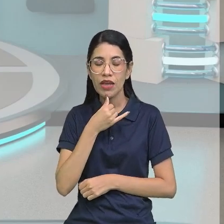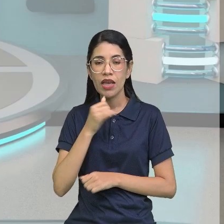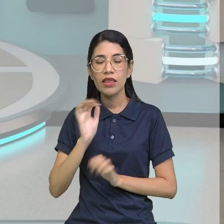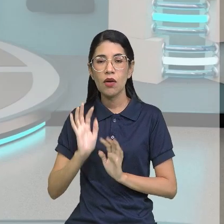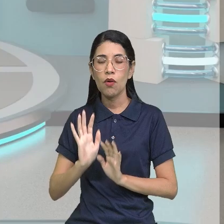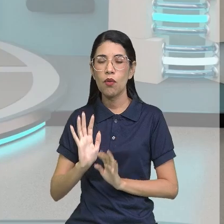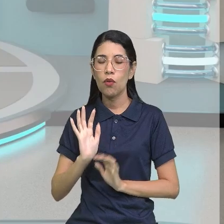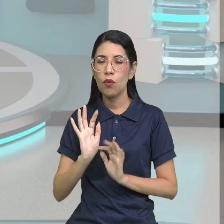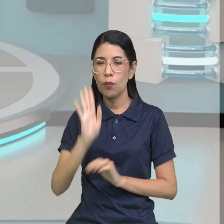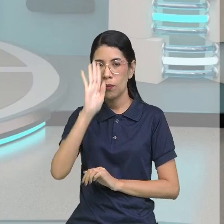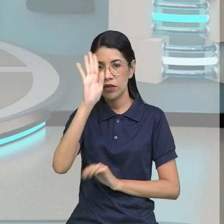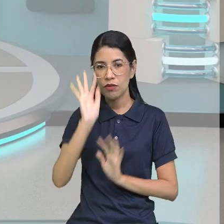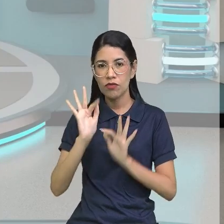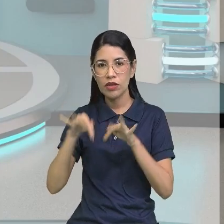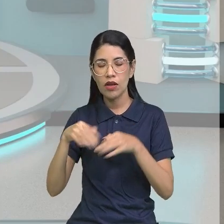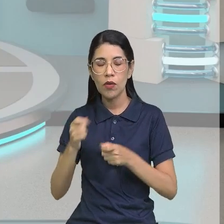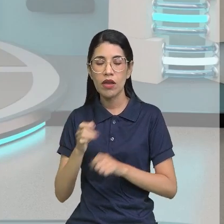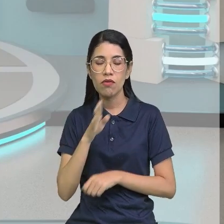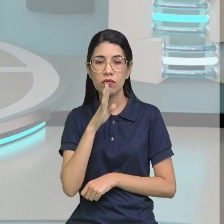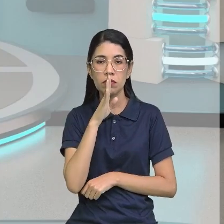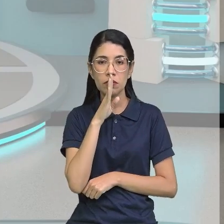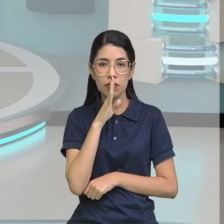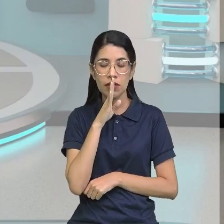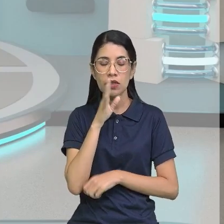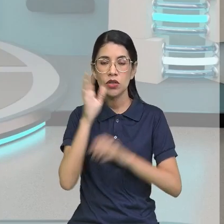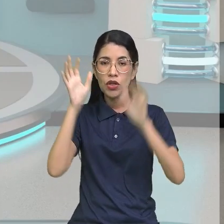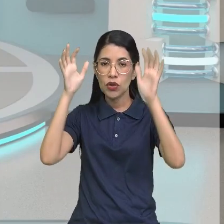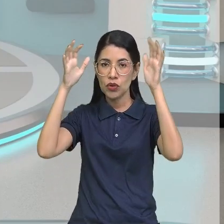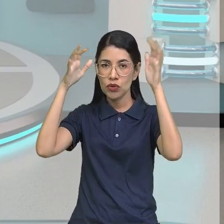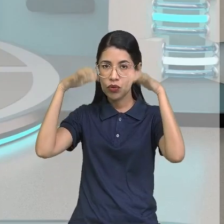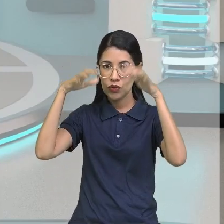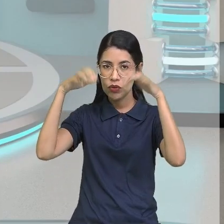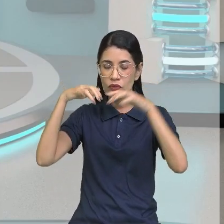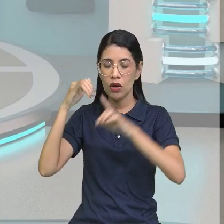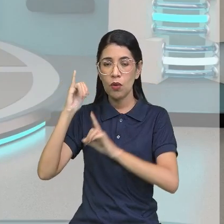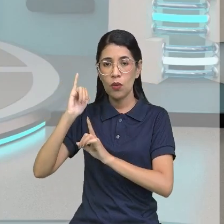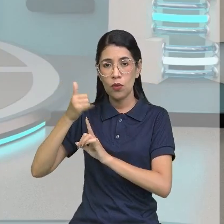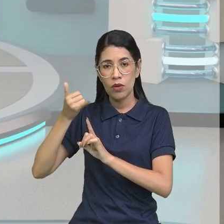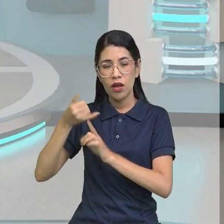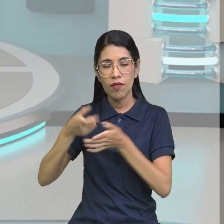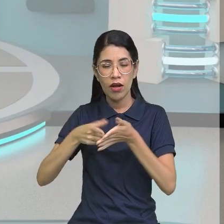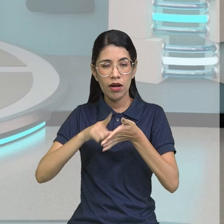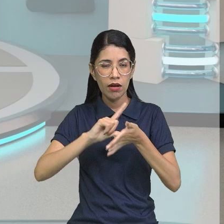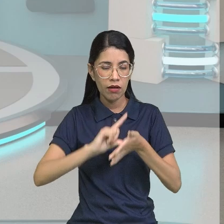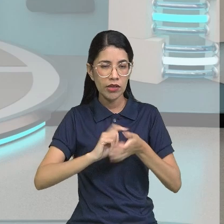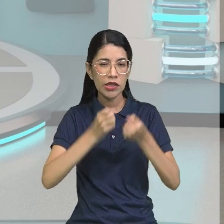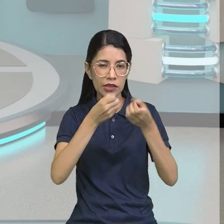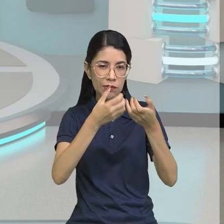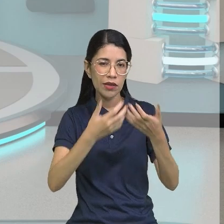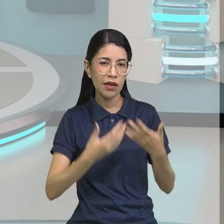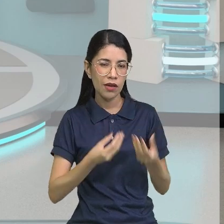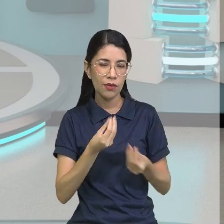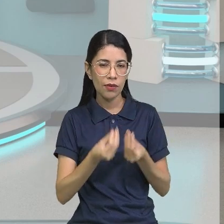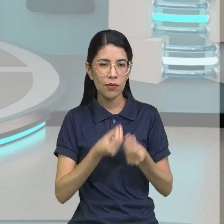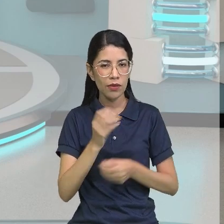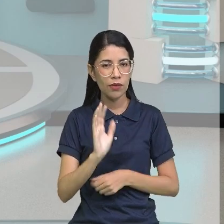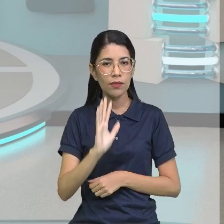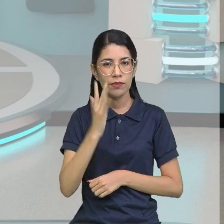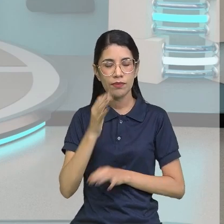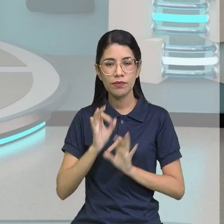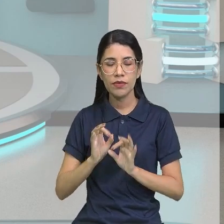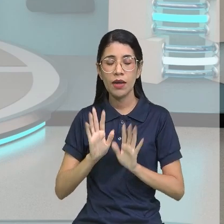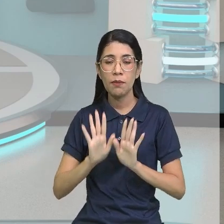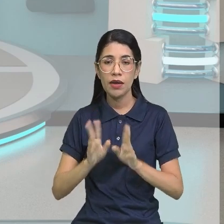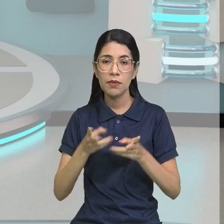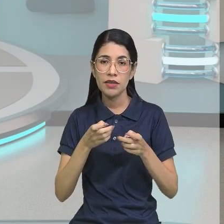finale, né, com silêncio e chuva, que o narrador mencionou lá no início, ok? E